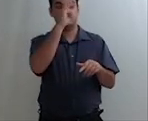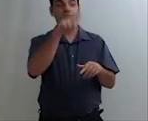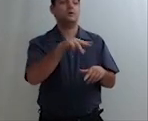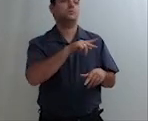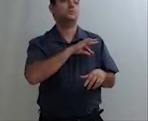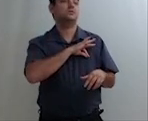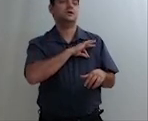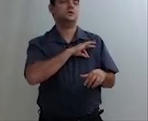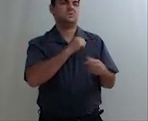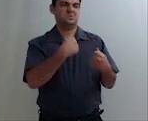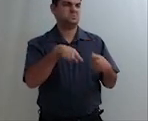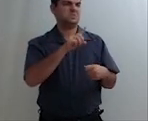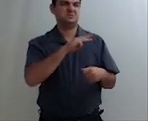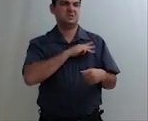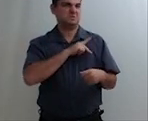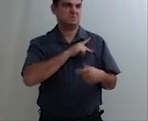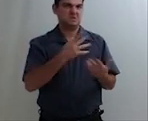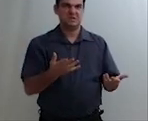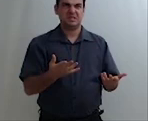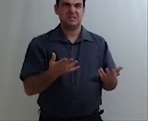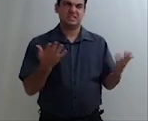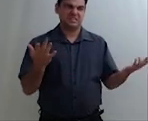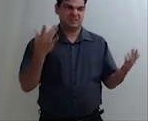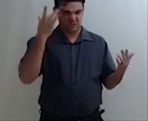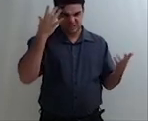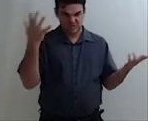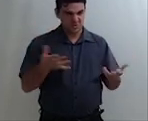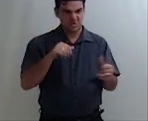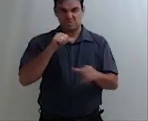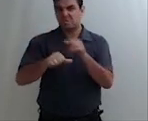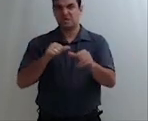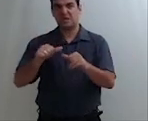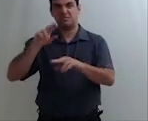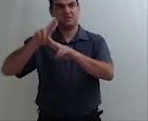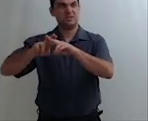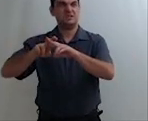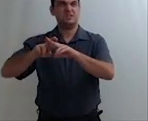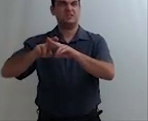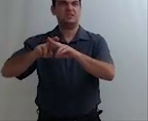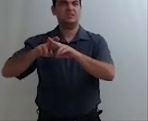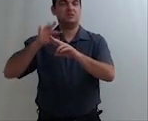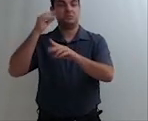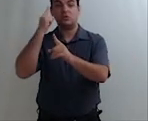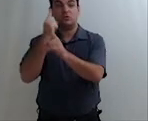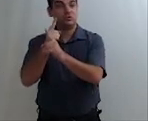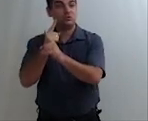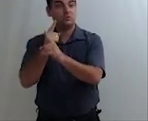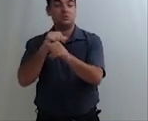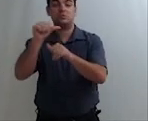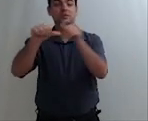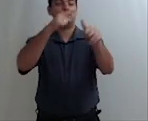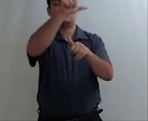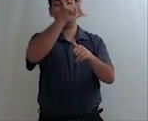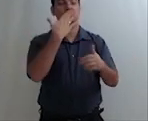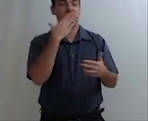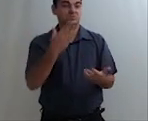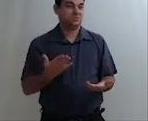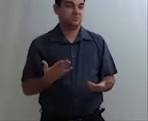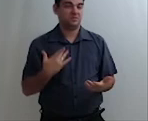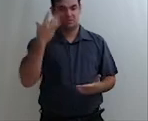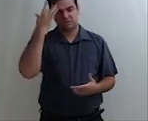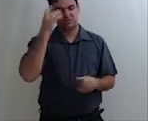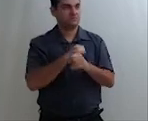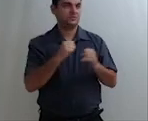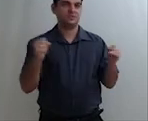como ser possível a conversão da da prisão em flagrante eh em da